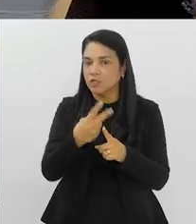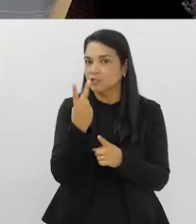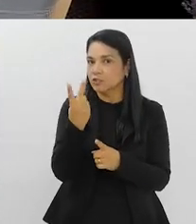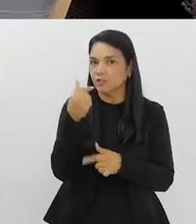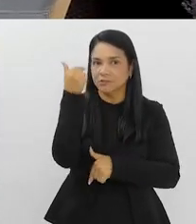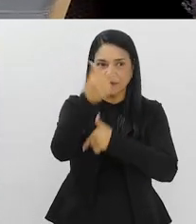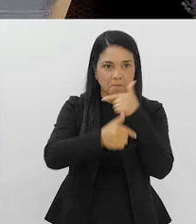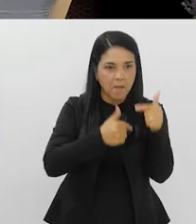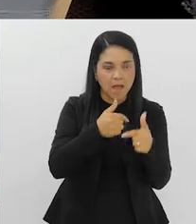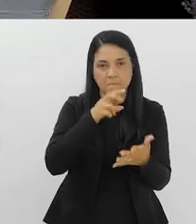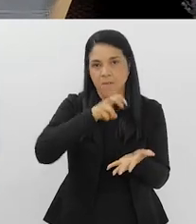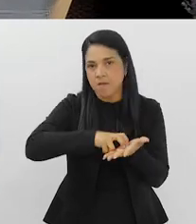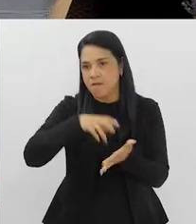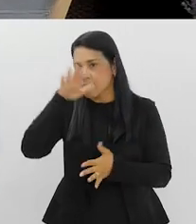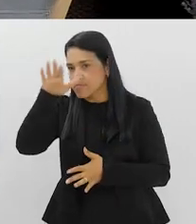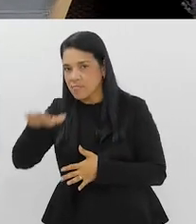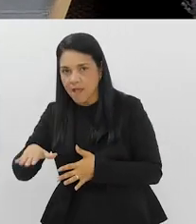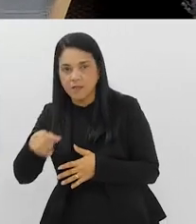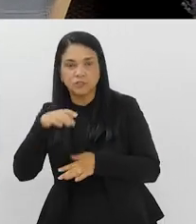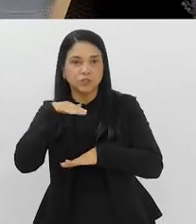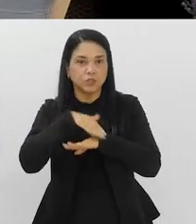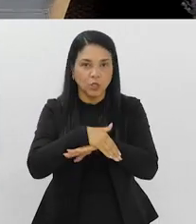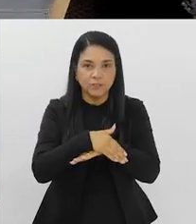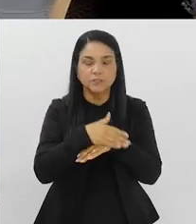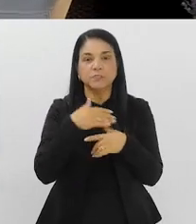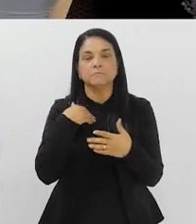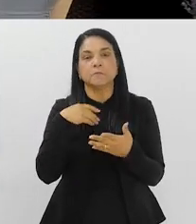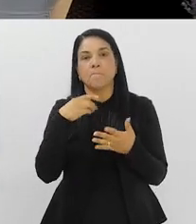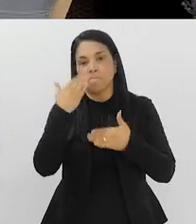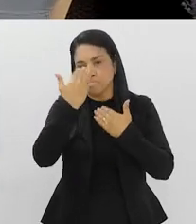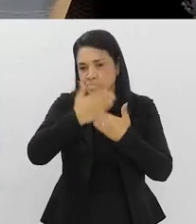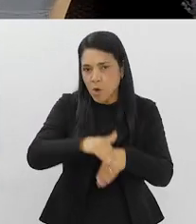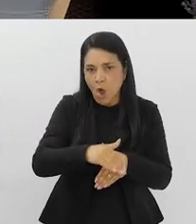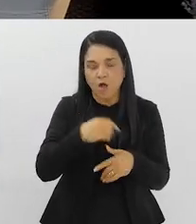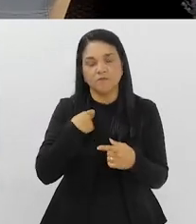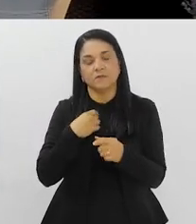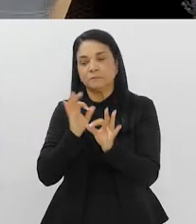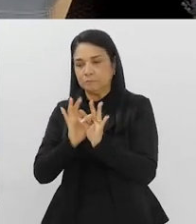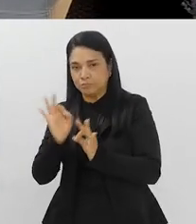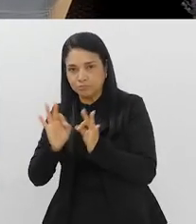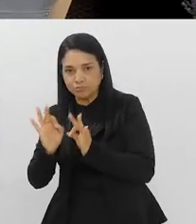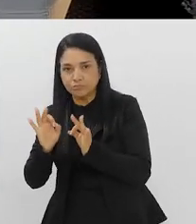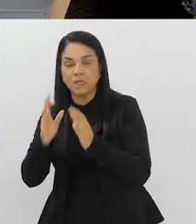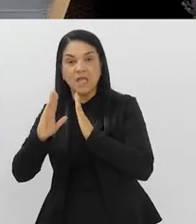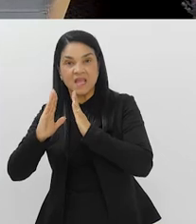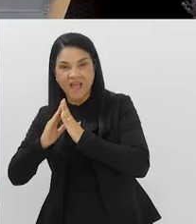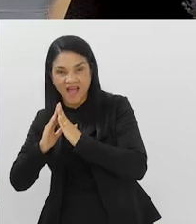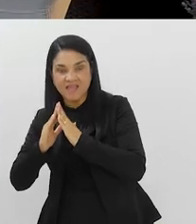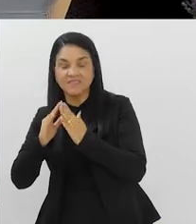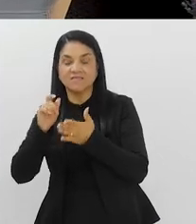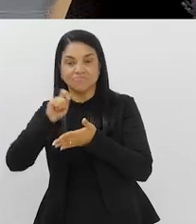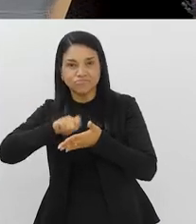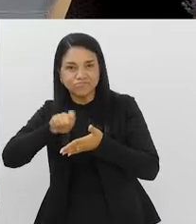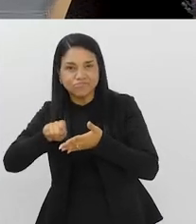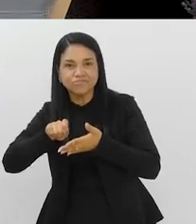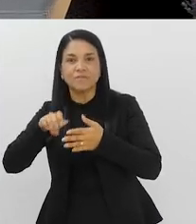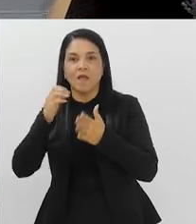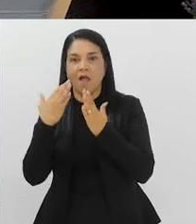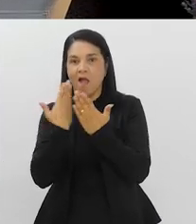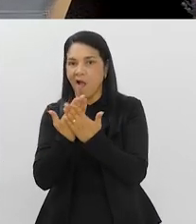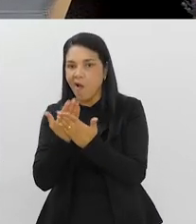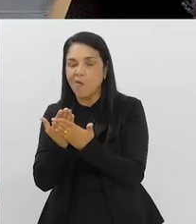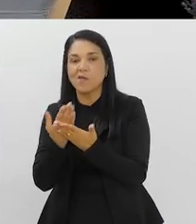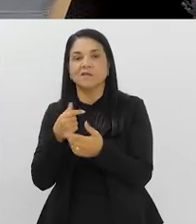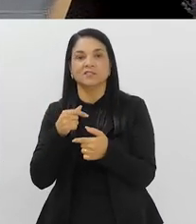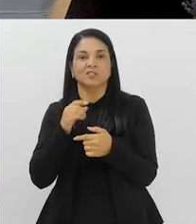jornada, dois empregos, aplicam prova, corrigem prova dentro de casa, planejam a aula. Quer dizer, ele não trabalha